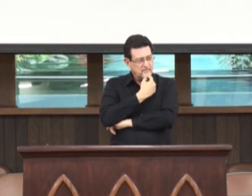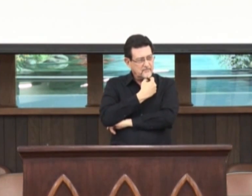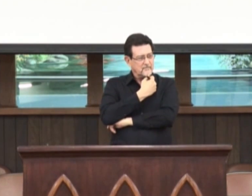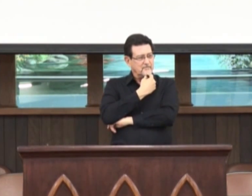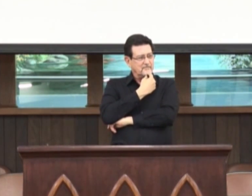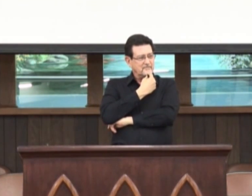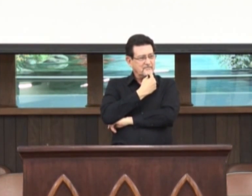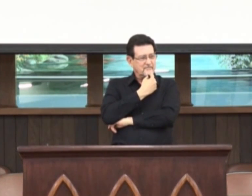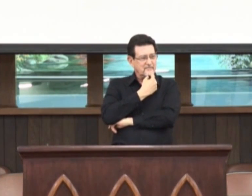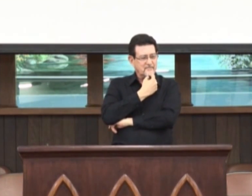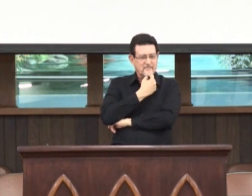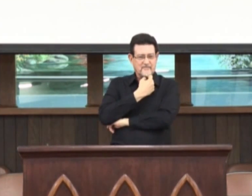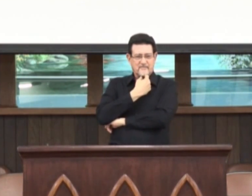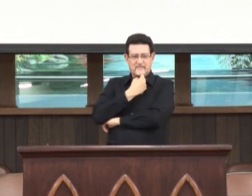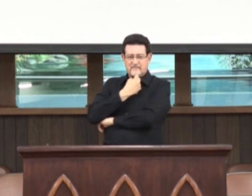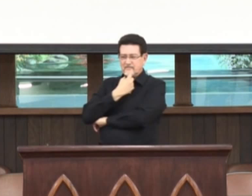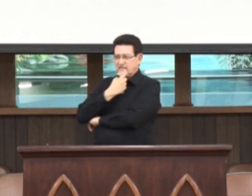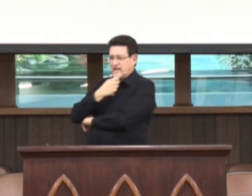me enviou.